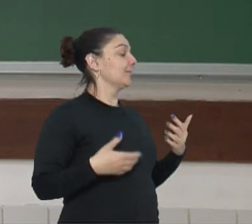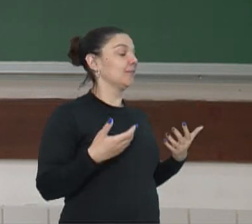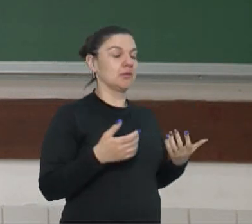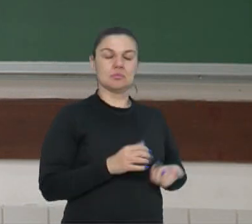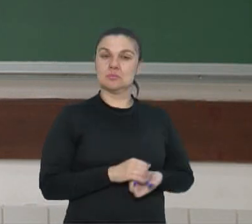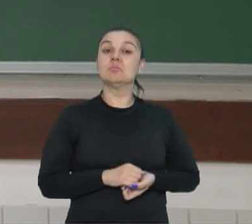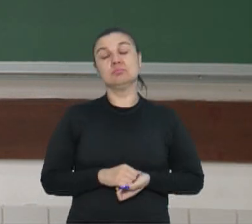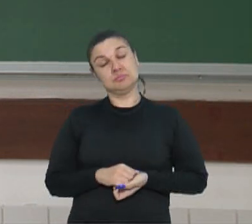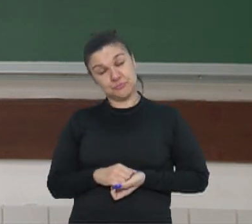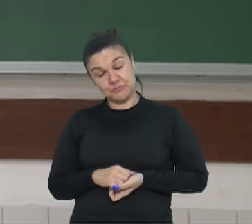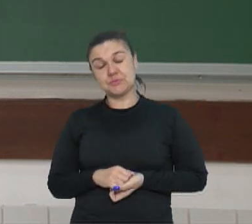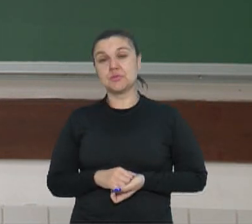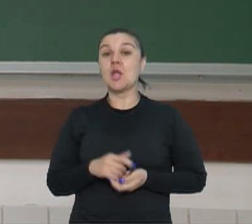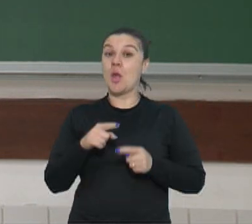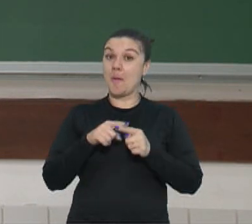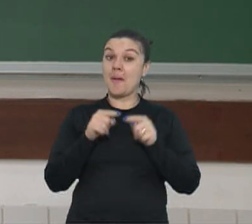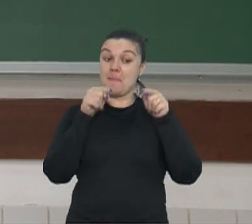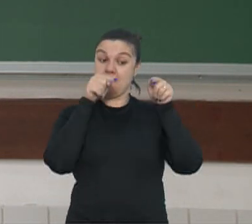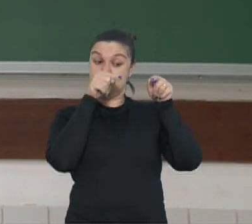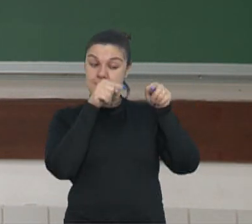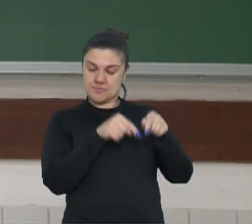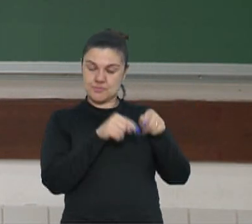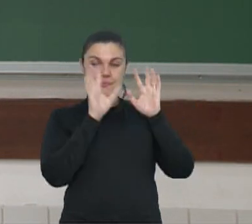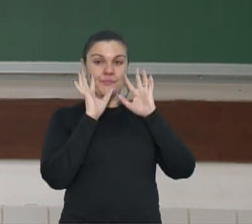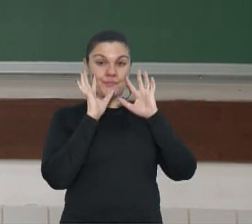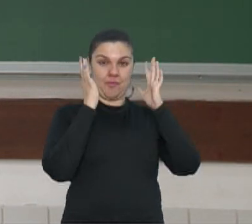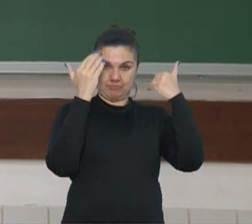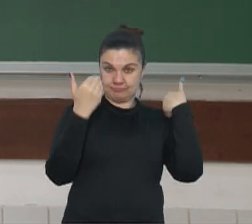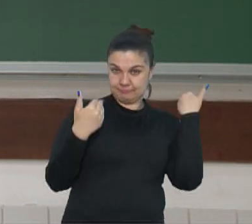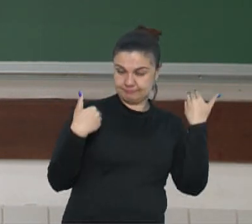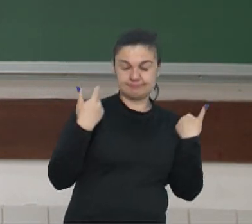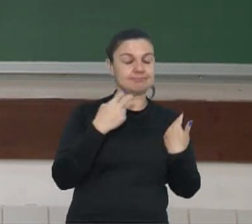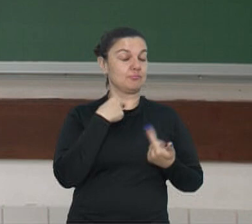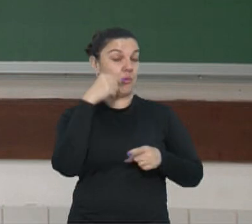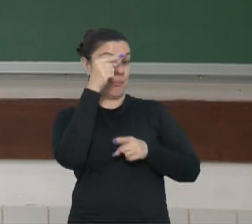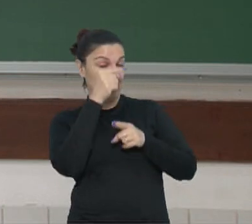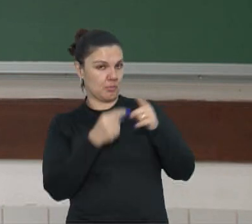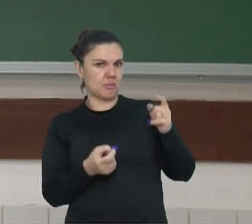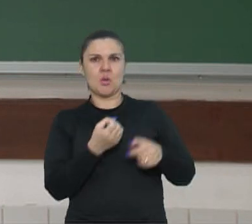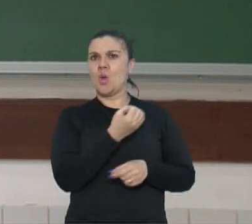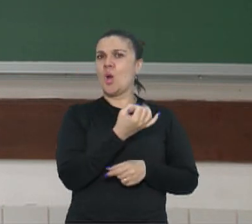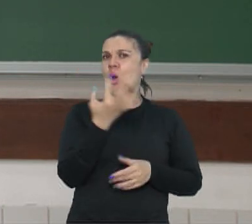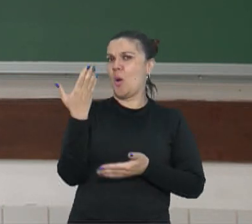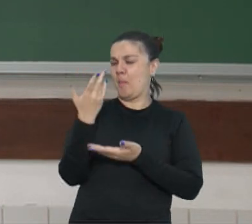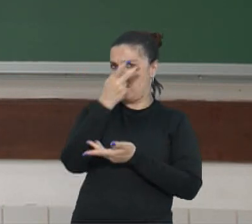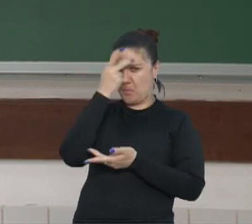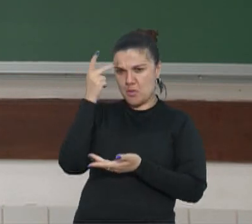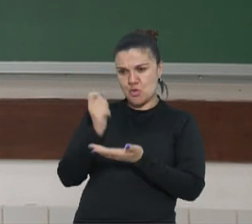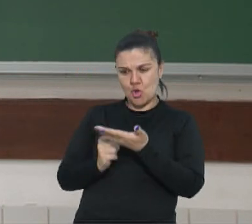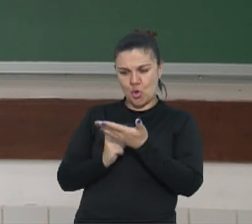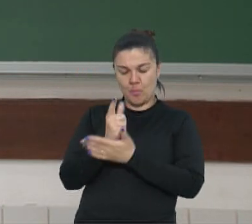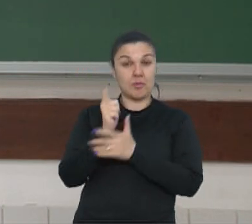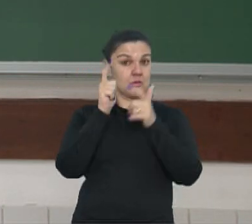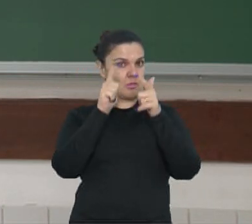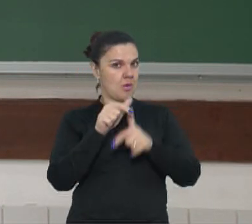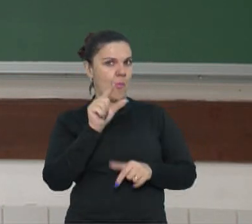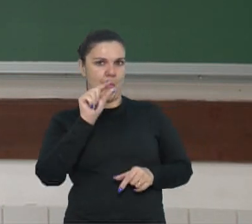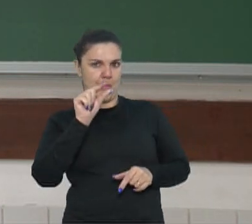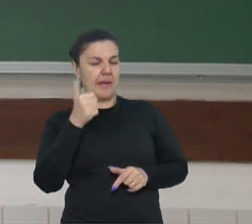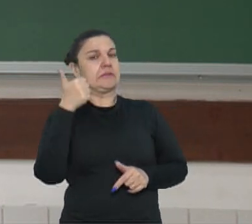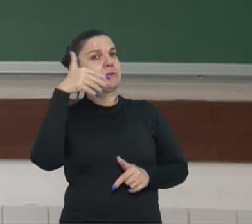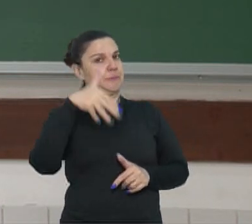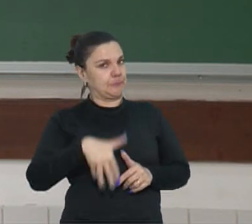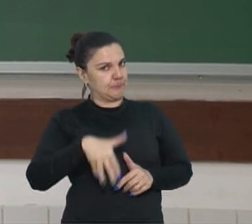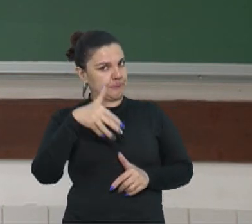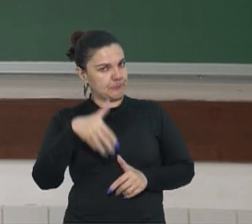sensação? Poderia, mas para esses fins recreativos ele é proibido. Então não é qualquer pessoa que pode comprar. Não é um gás barato para se